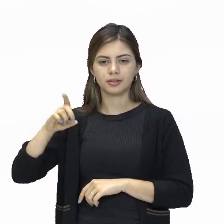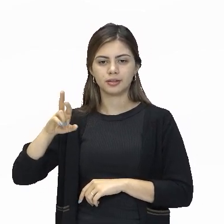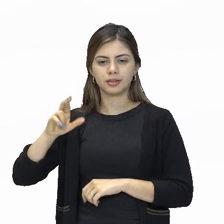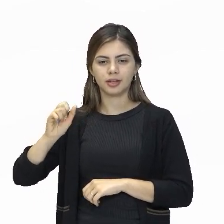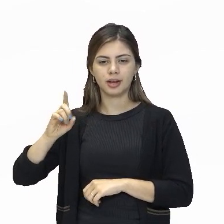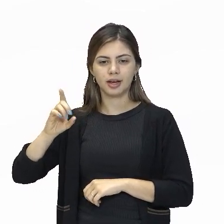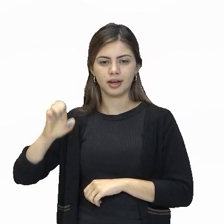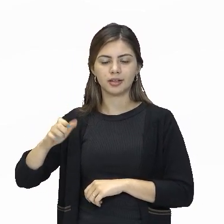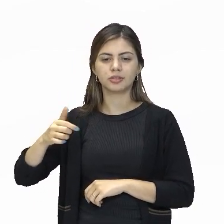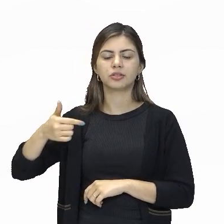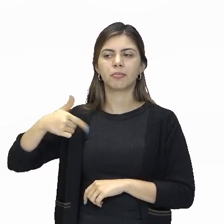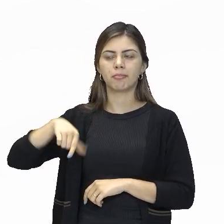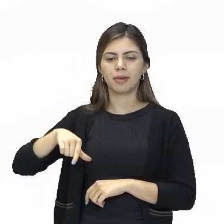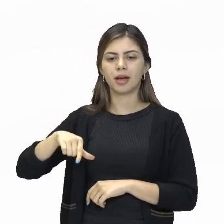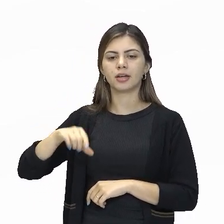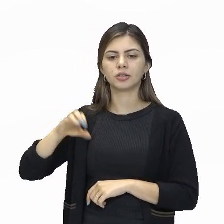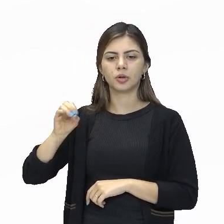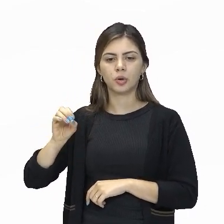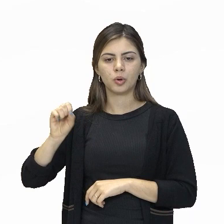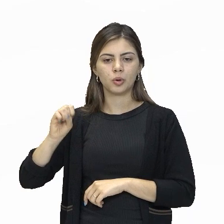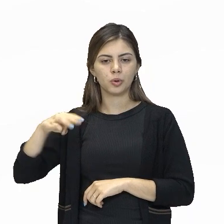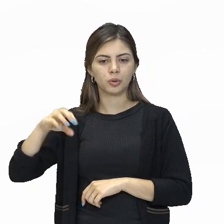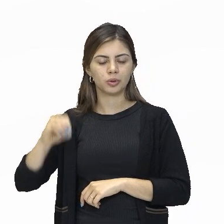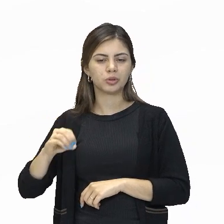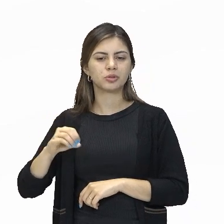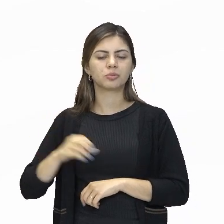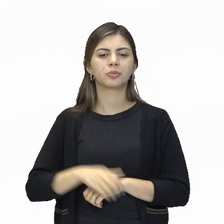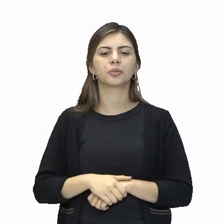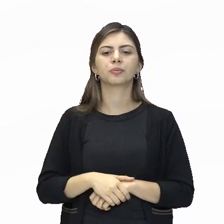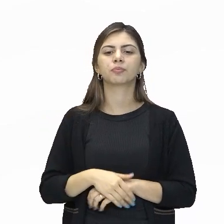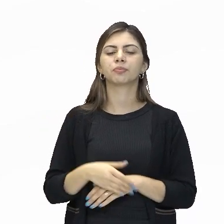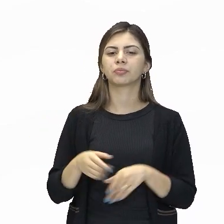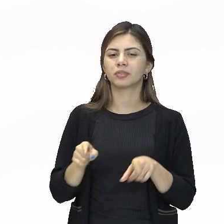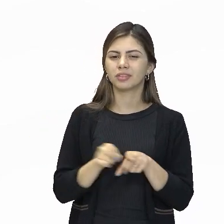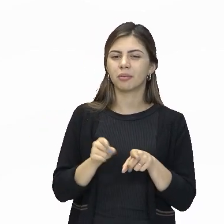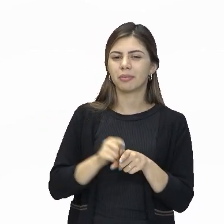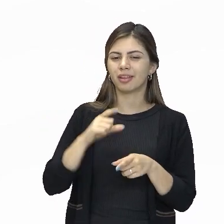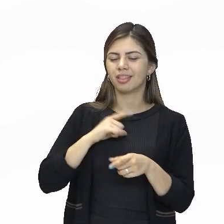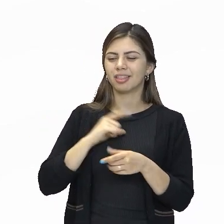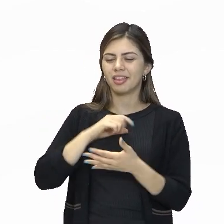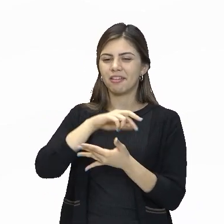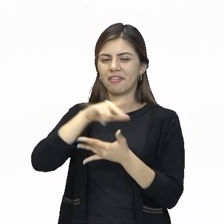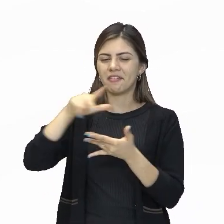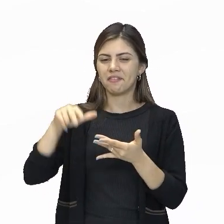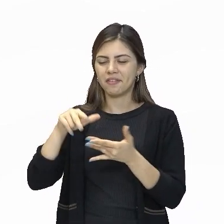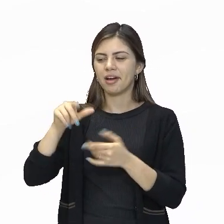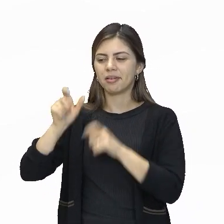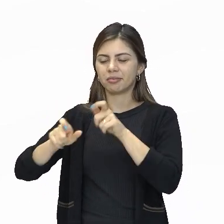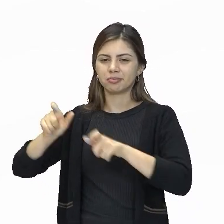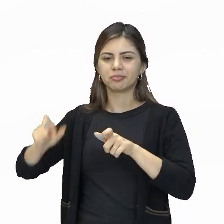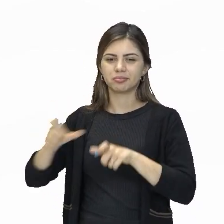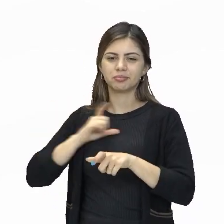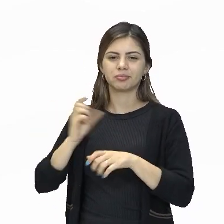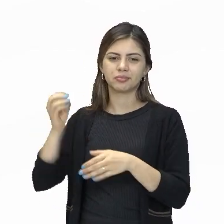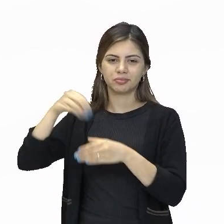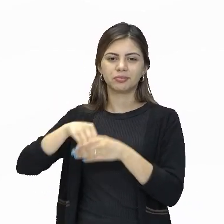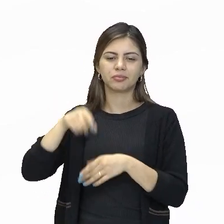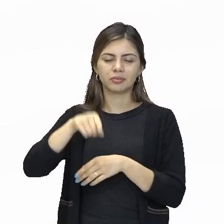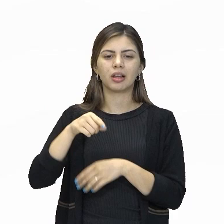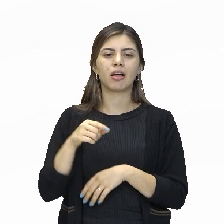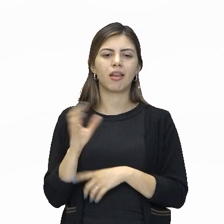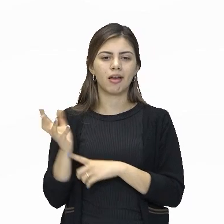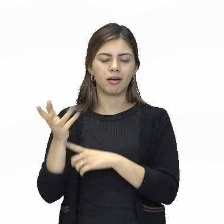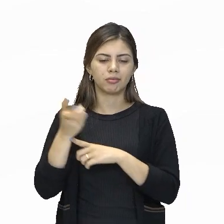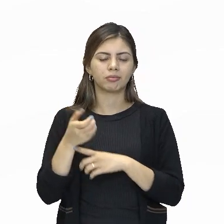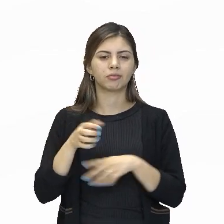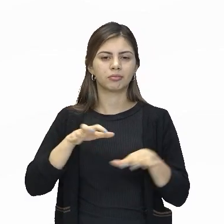de Andrade, Oswald de Andrade, Menotti Del Pixia, Graça Aranha, Roro de Carvalho, Guilherme de Almeida,